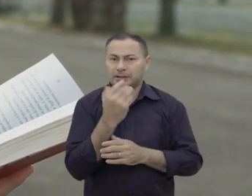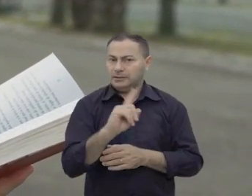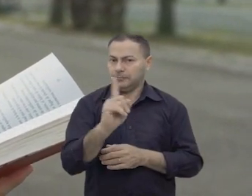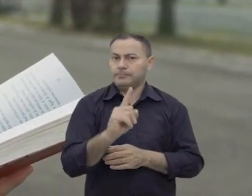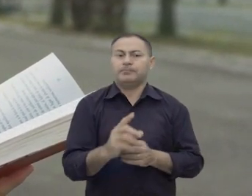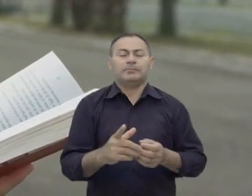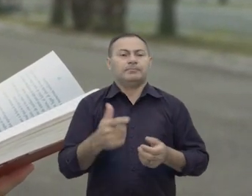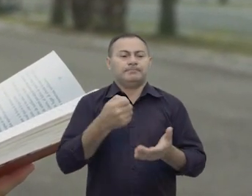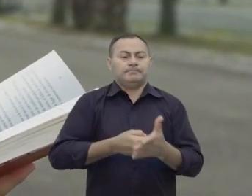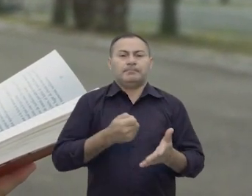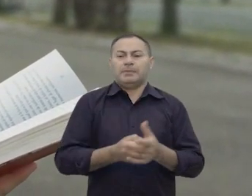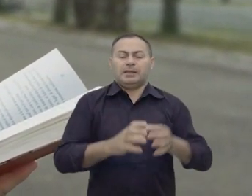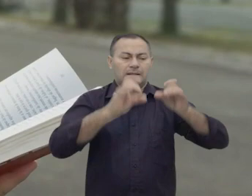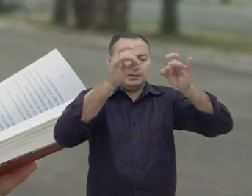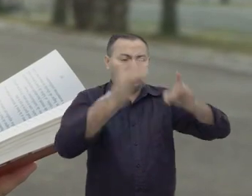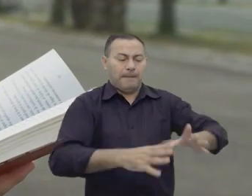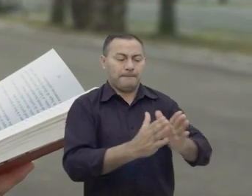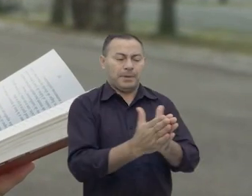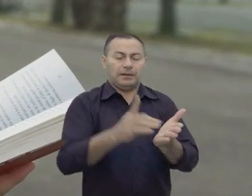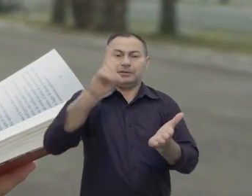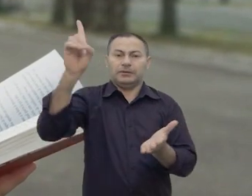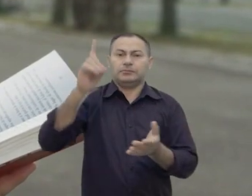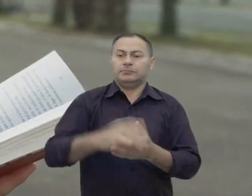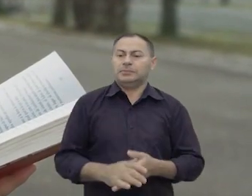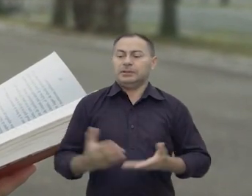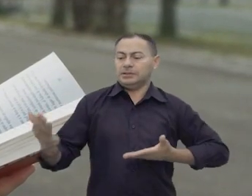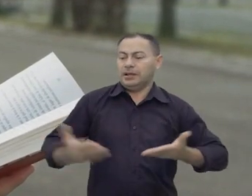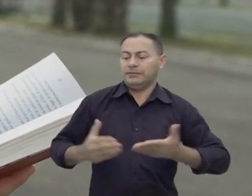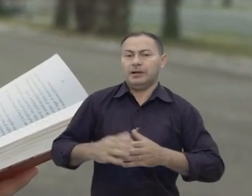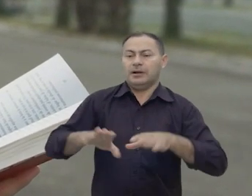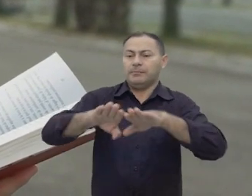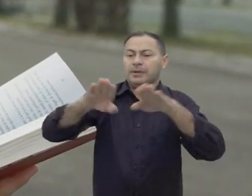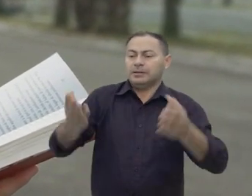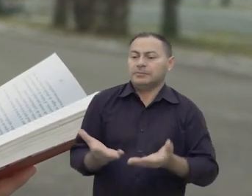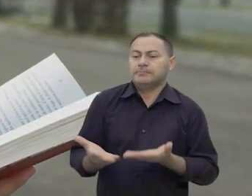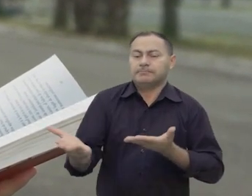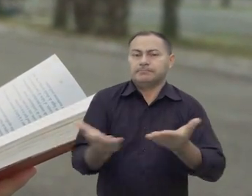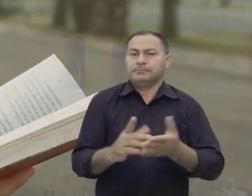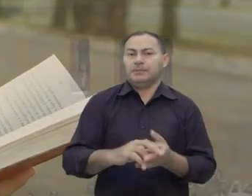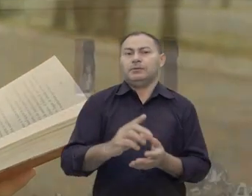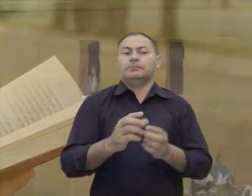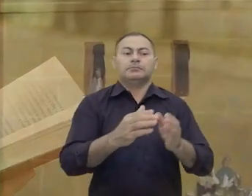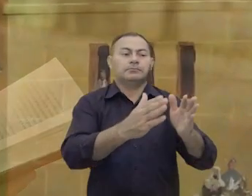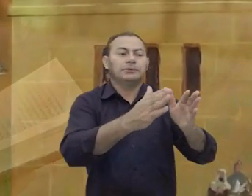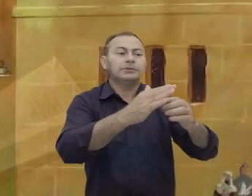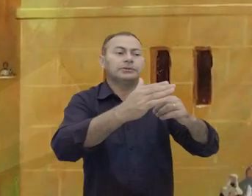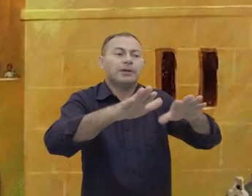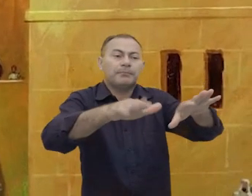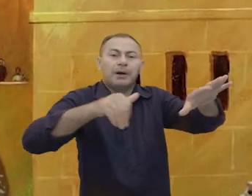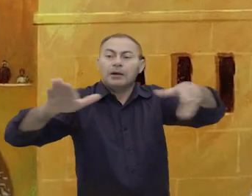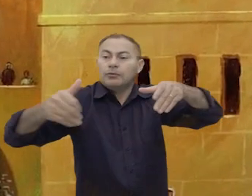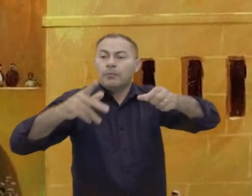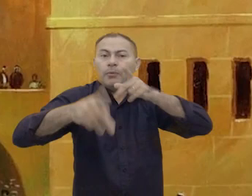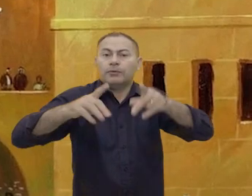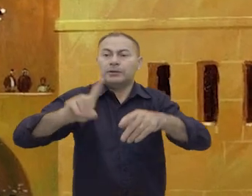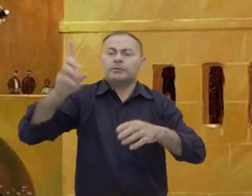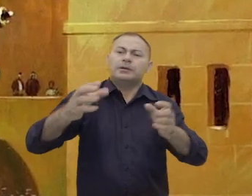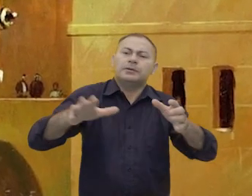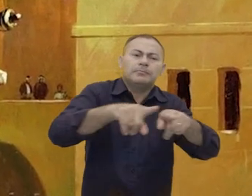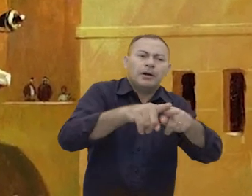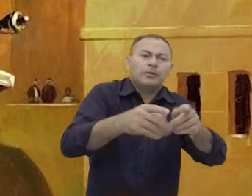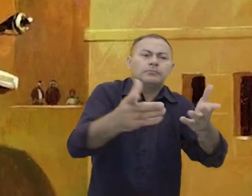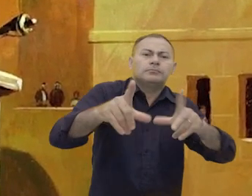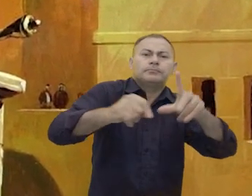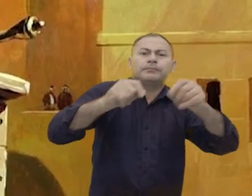de alimentação. Eles não deveriam largar a palavra de Deus para servir às mesas. Eles convocaram o povo de Deus e